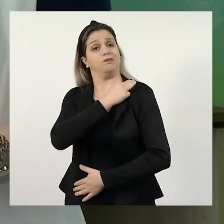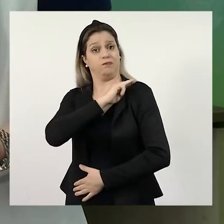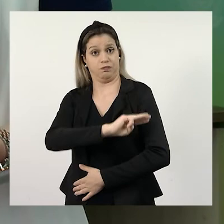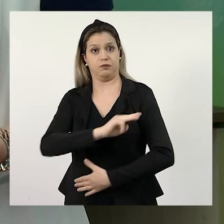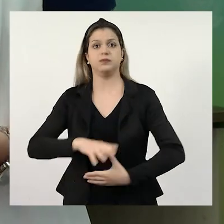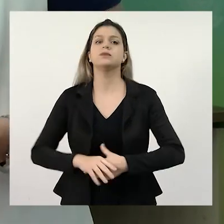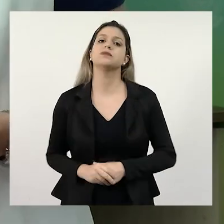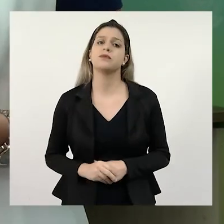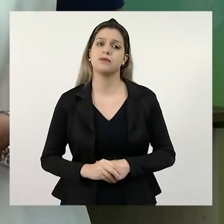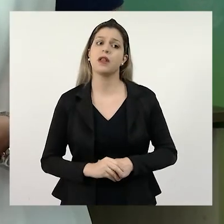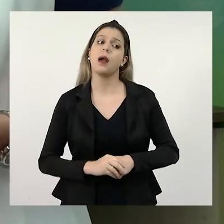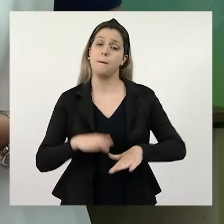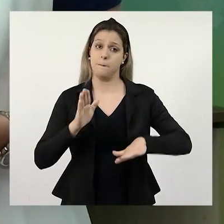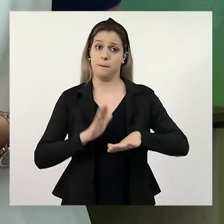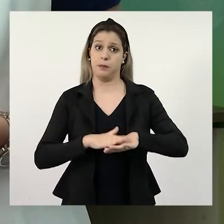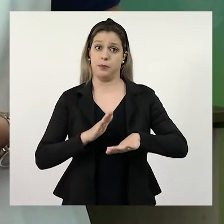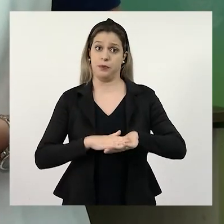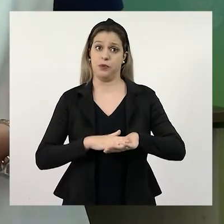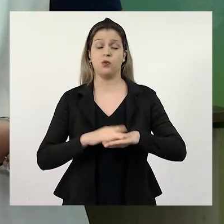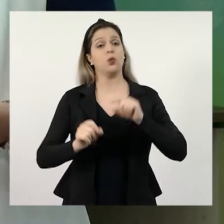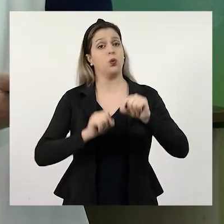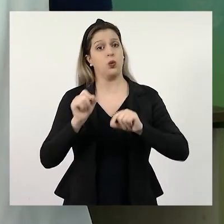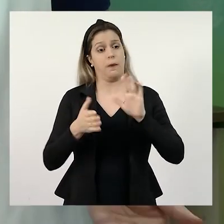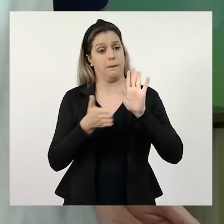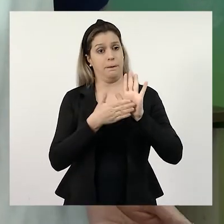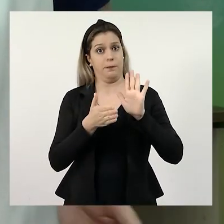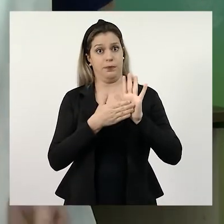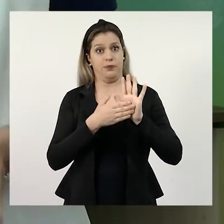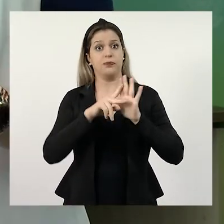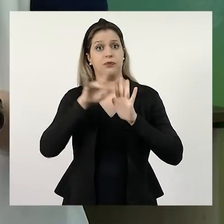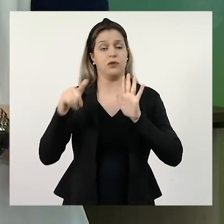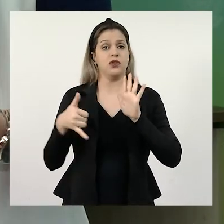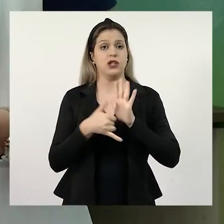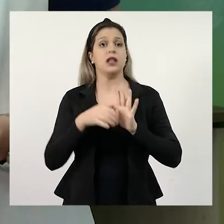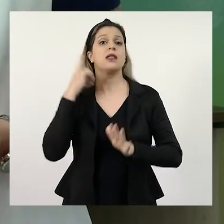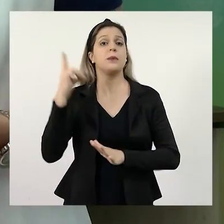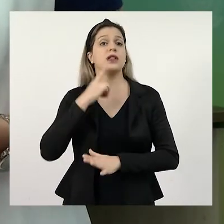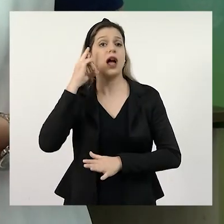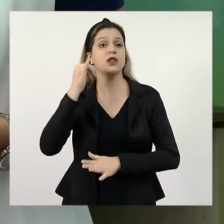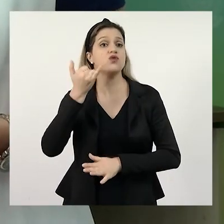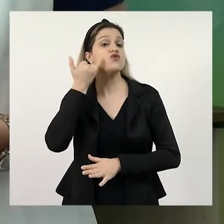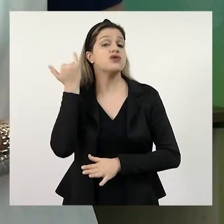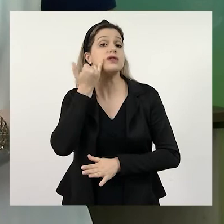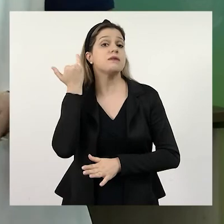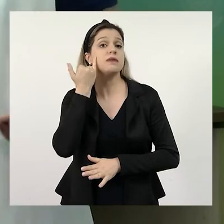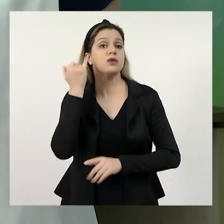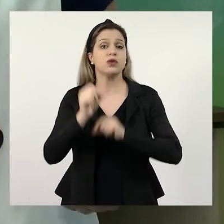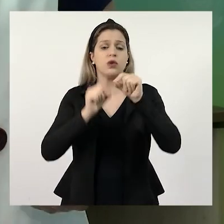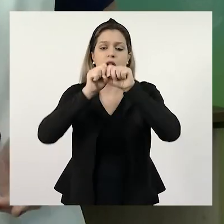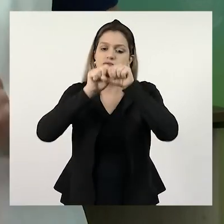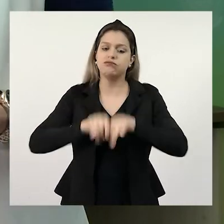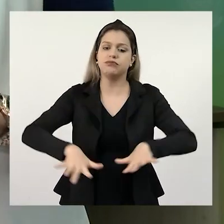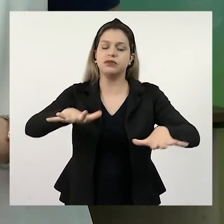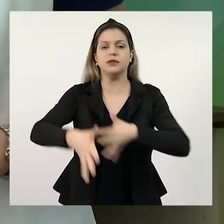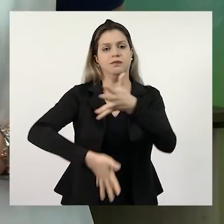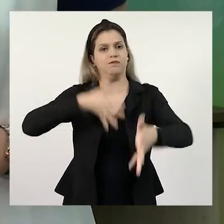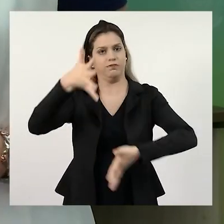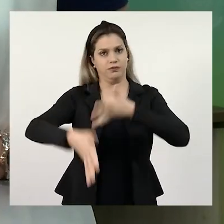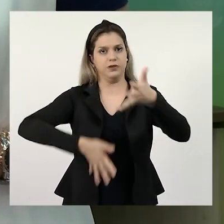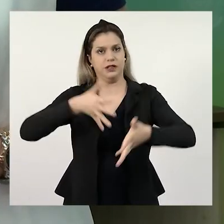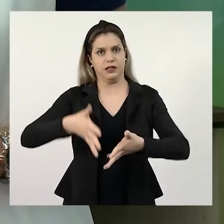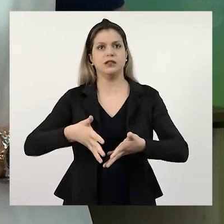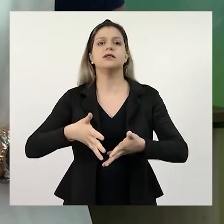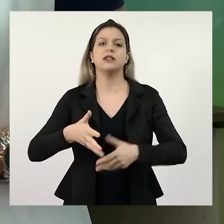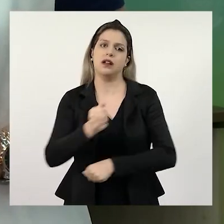ensino médio. Para o autor do projeto, o deputado Jamilson Nami, o objetivo da proposta é difundir essa